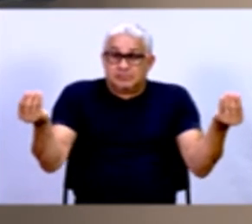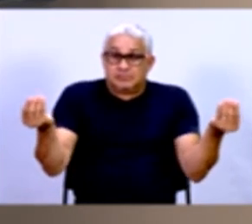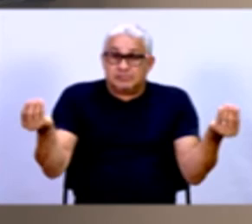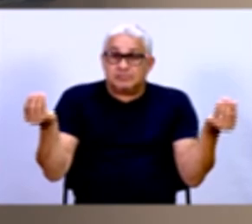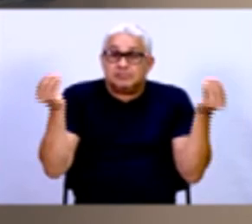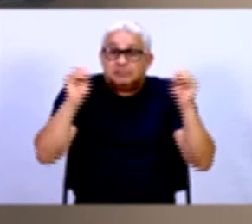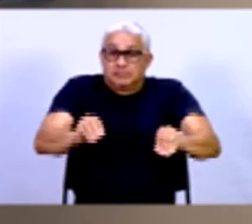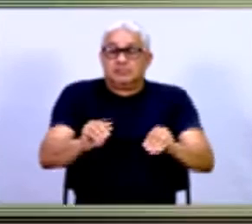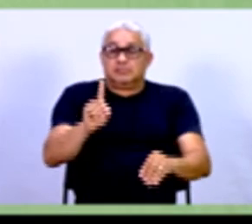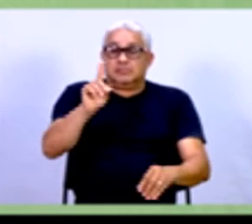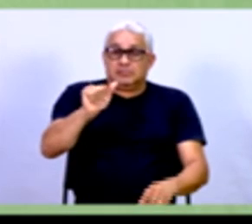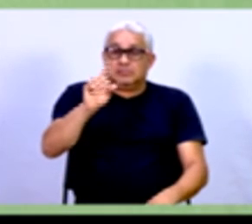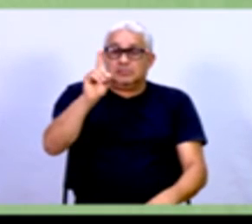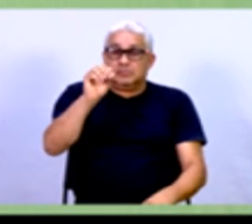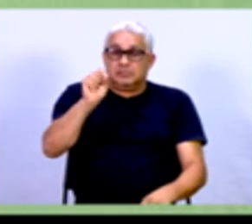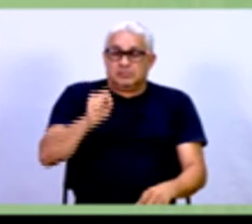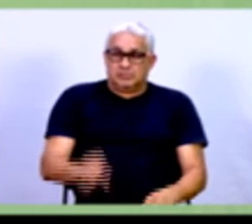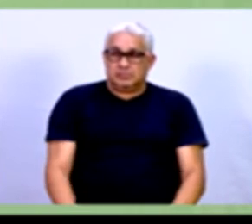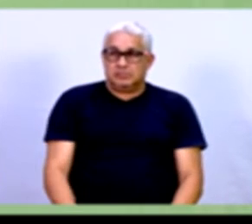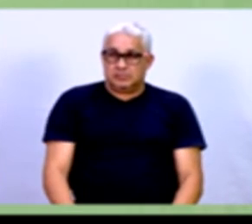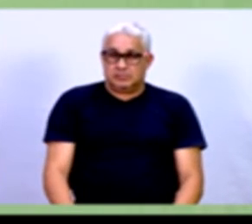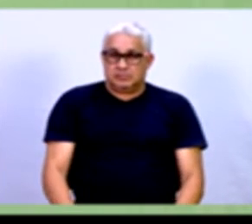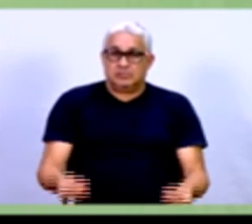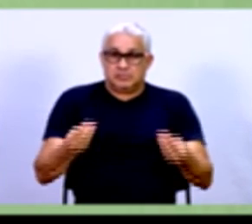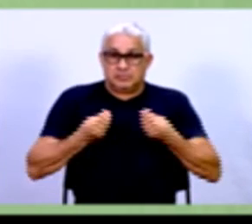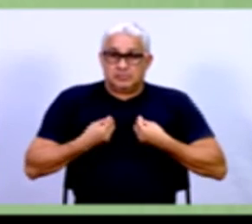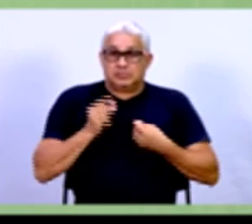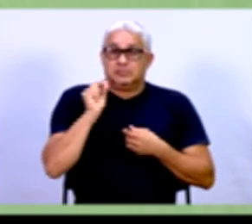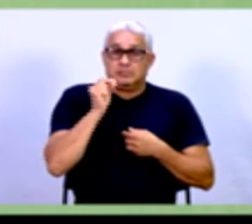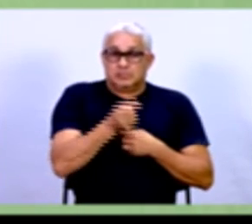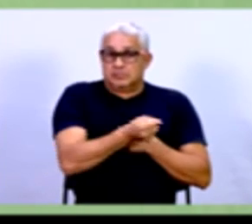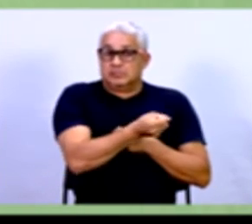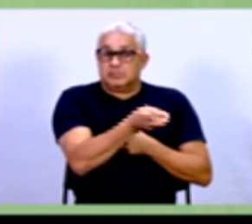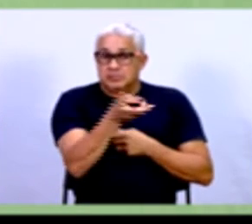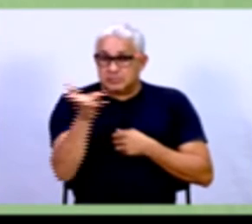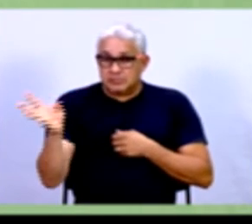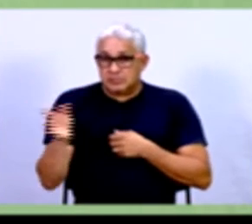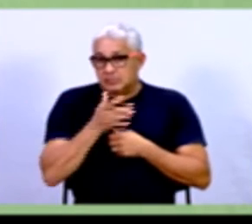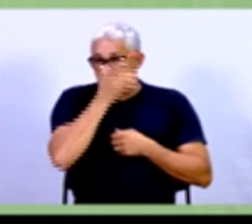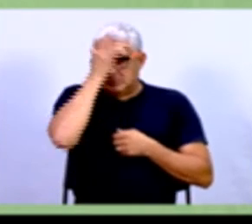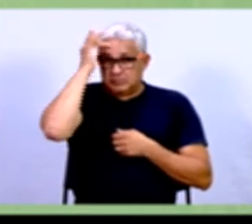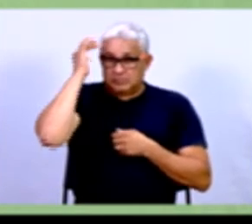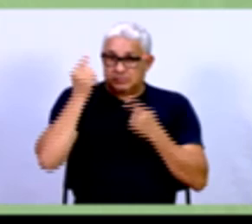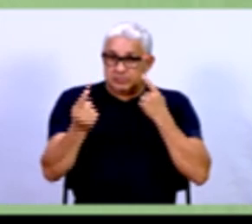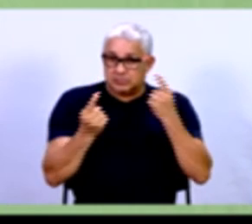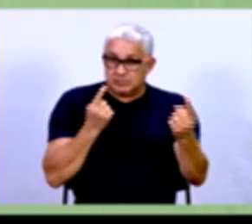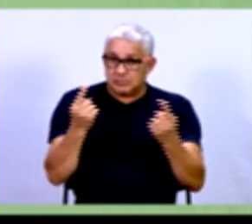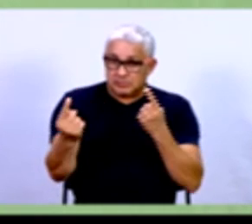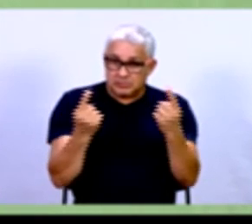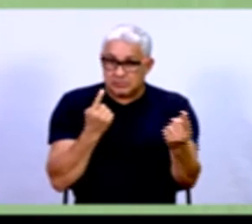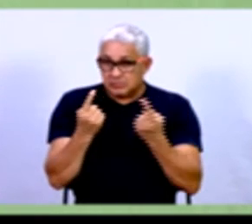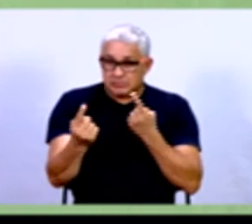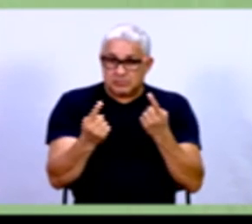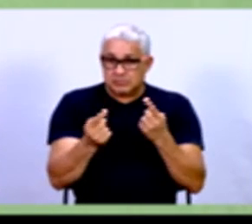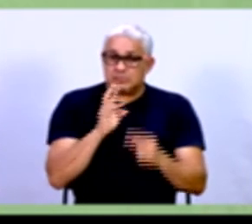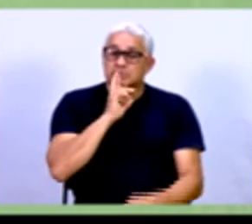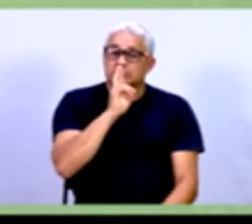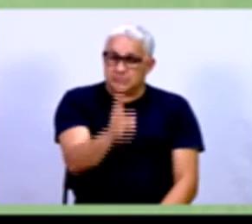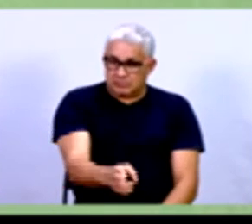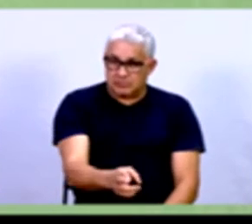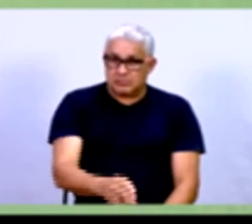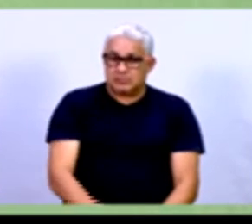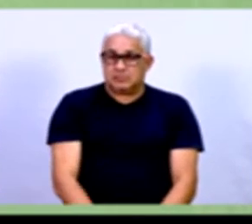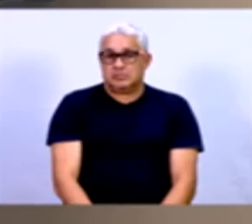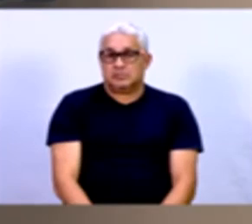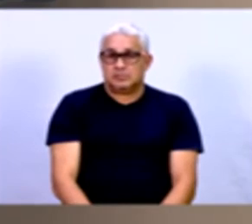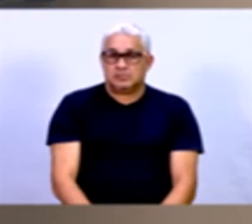Ele pegou, me deu a quantidade que foi entrevistado e deu a resposta.